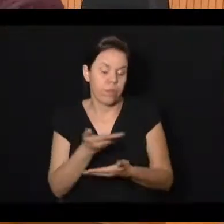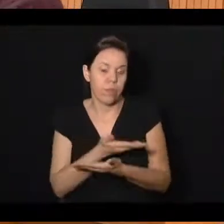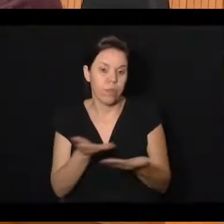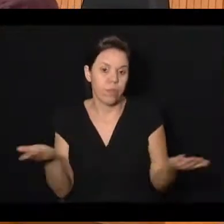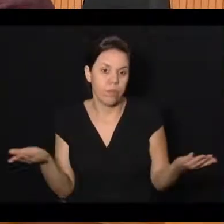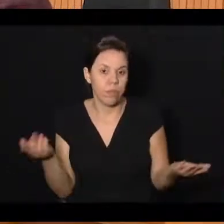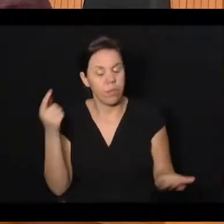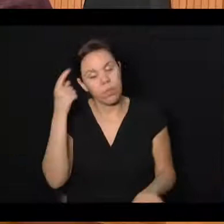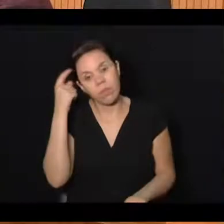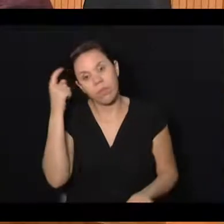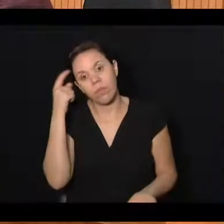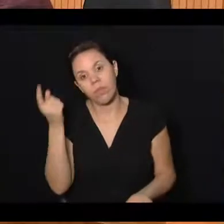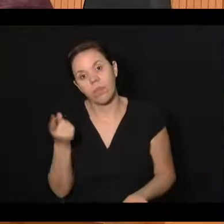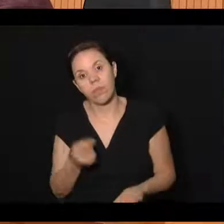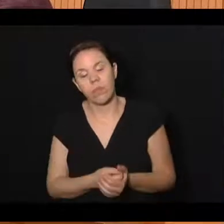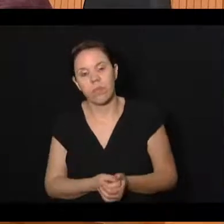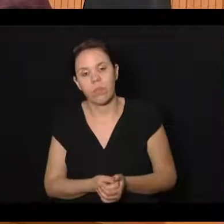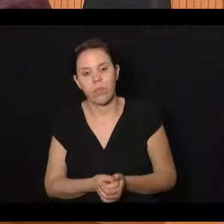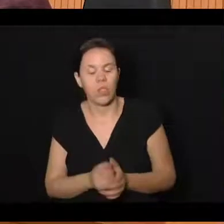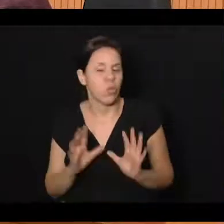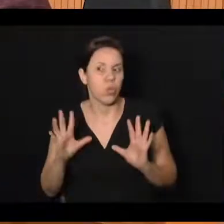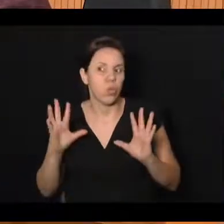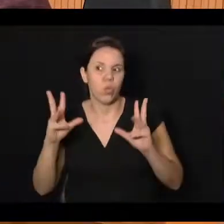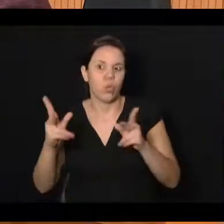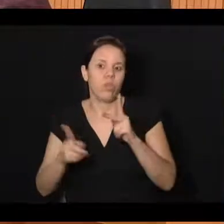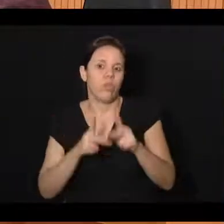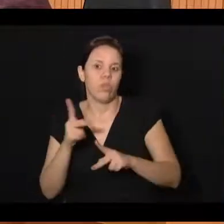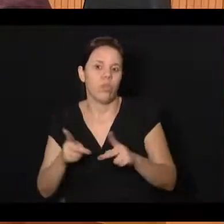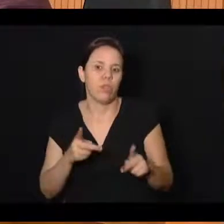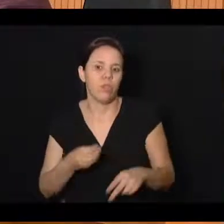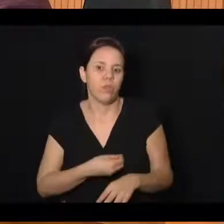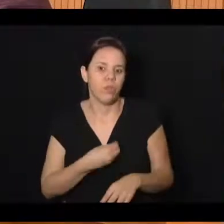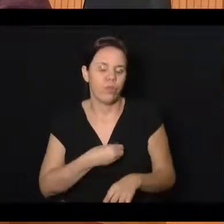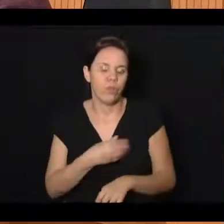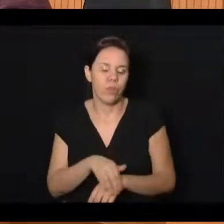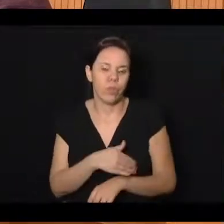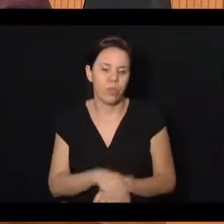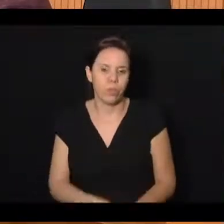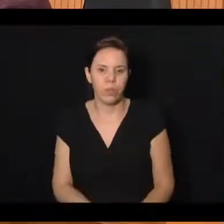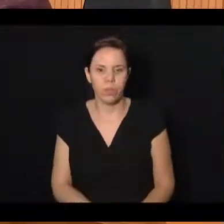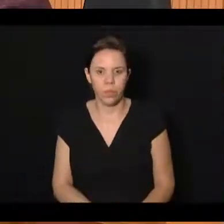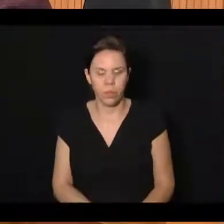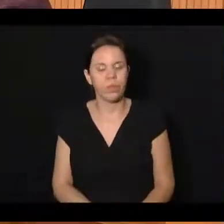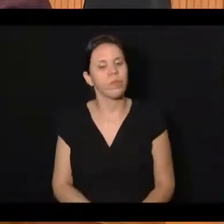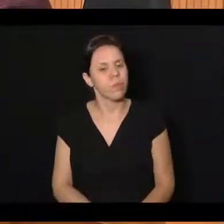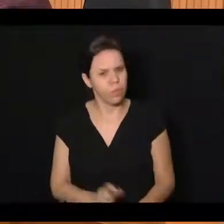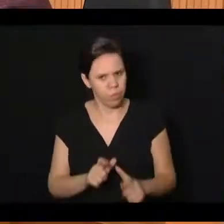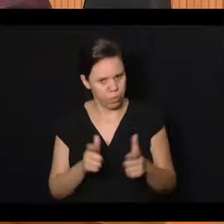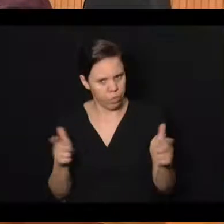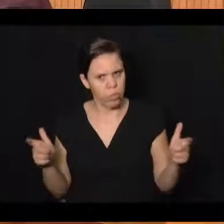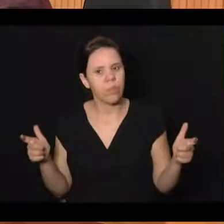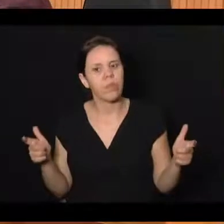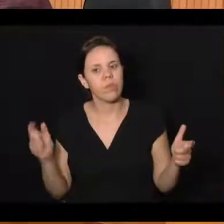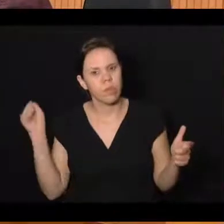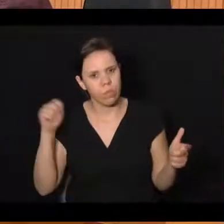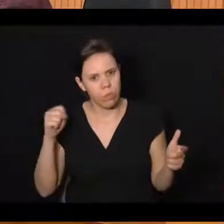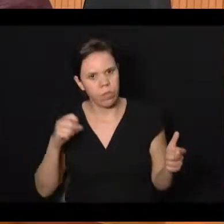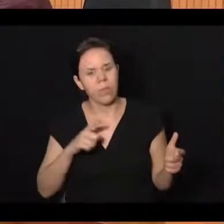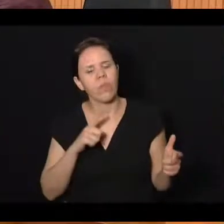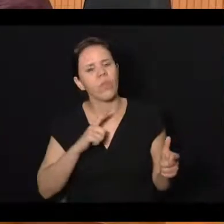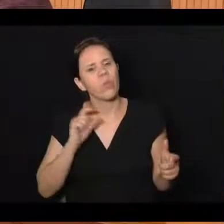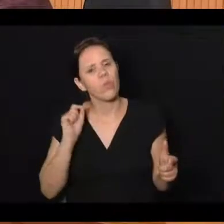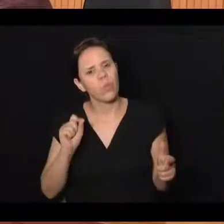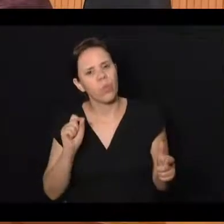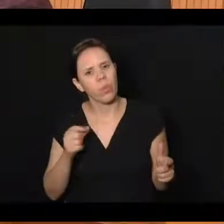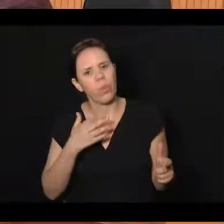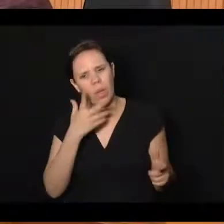penso que digo todas as pessoas que vivem em situação de rua mas uma grande parte elas têm uma vocação pra